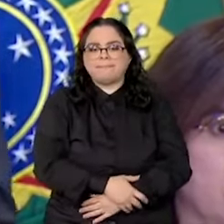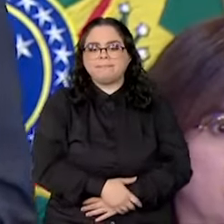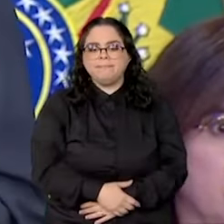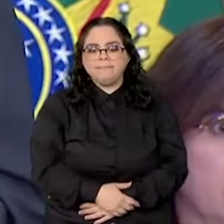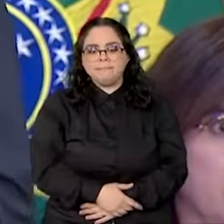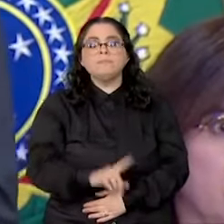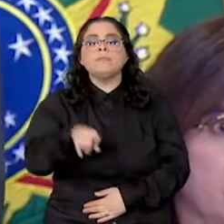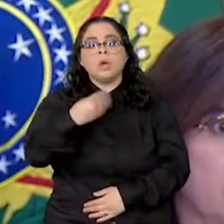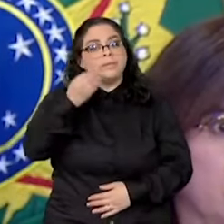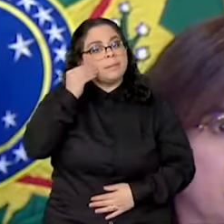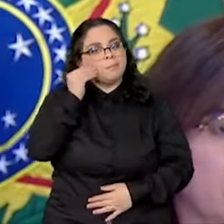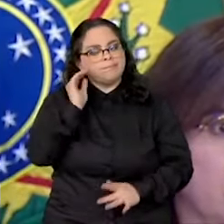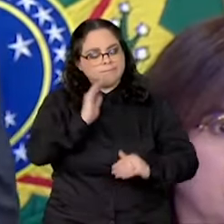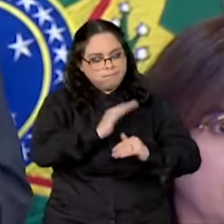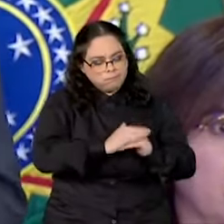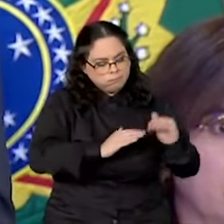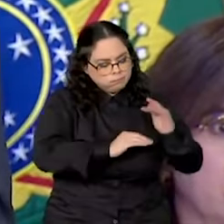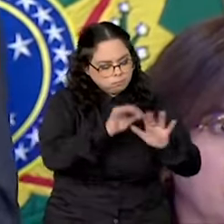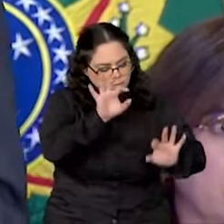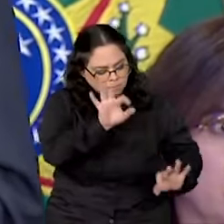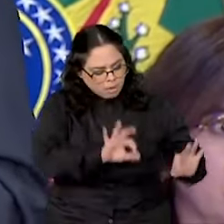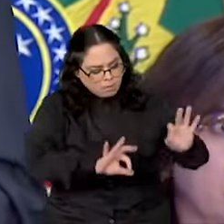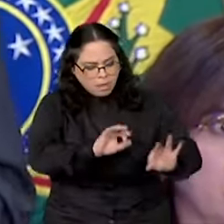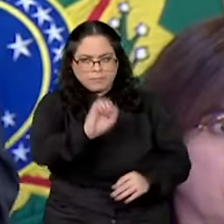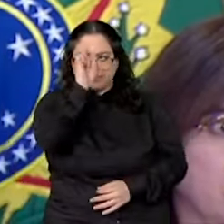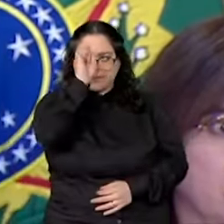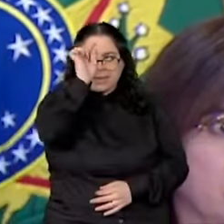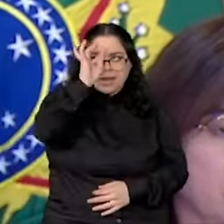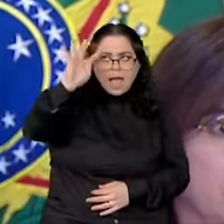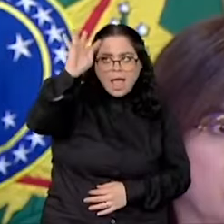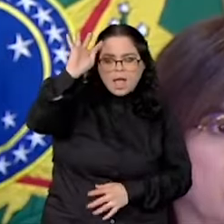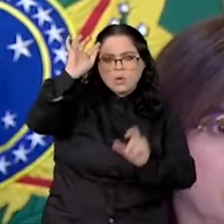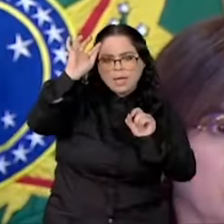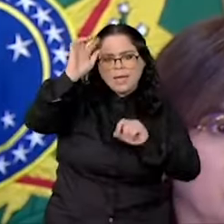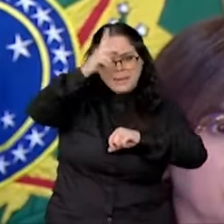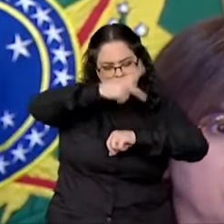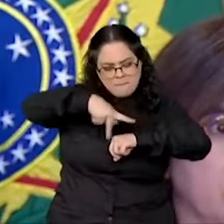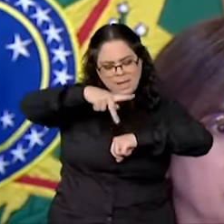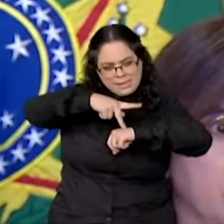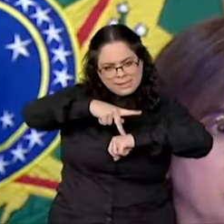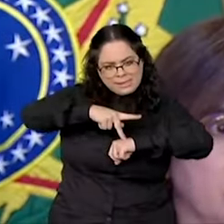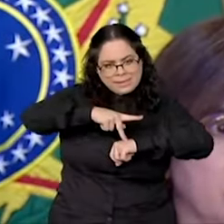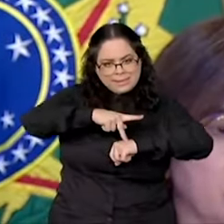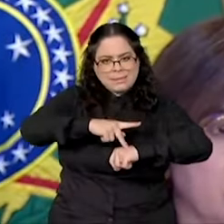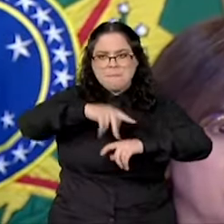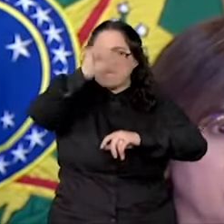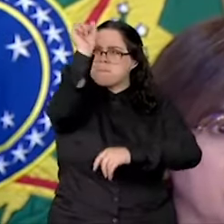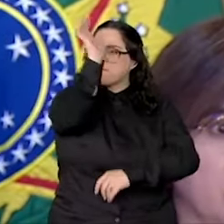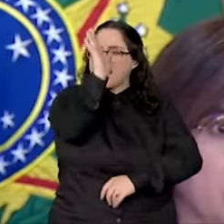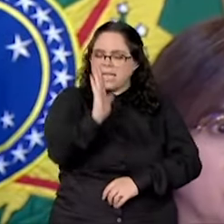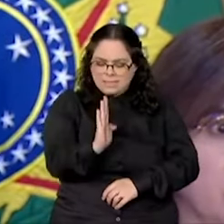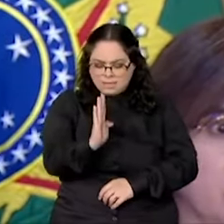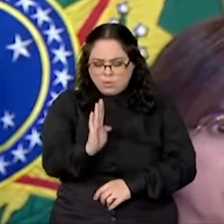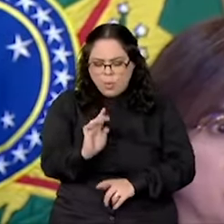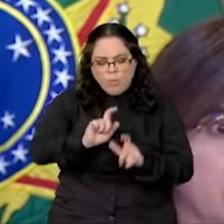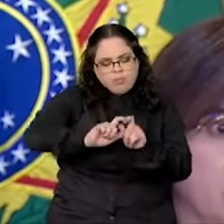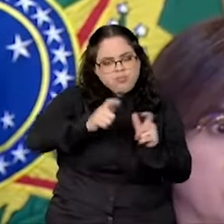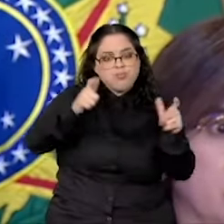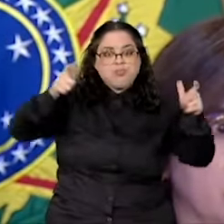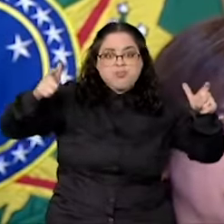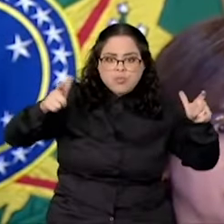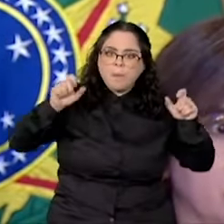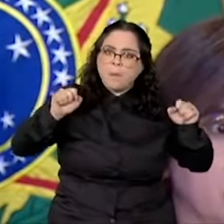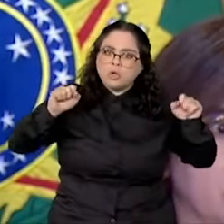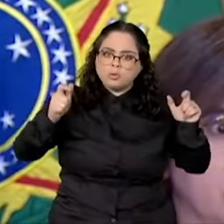estamos tentando construir a ideia de que o país será do tamanho que a gente quiser que ele seja. Ele pode